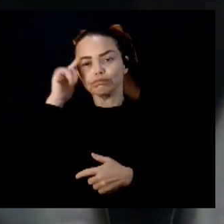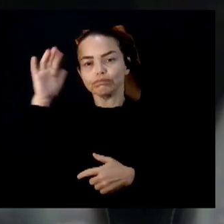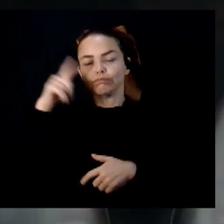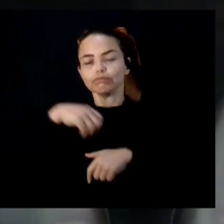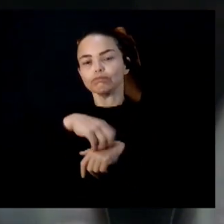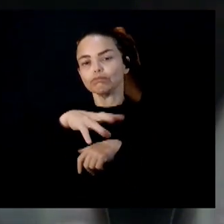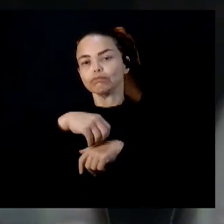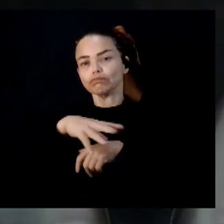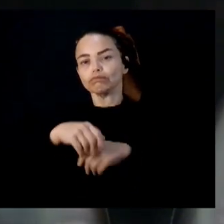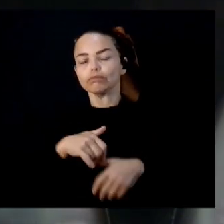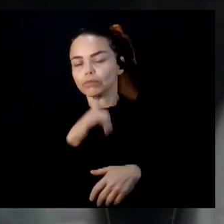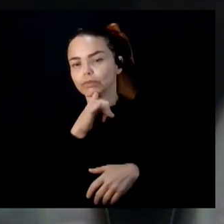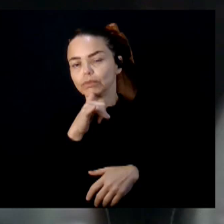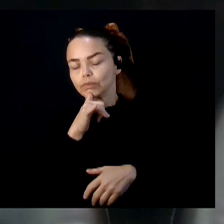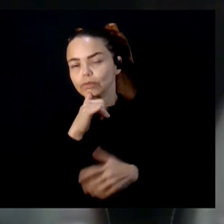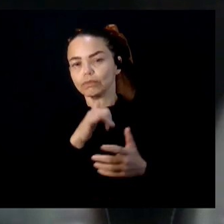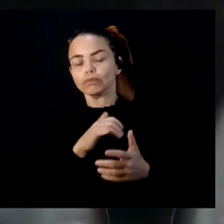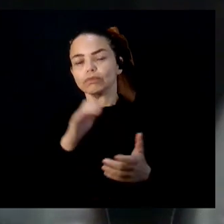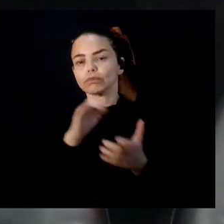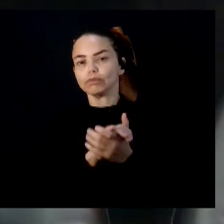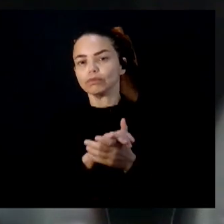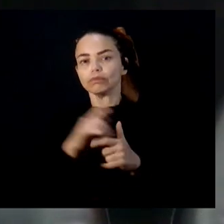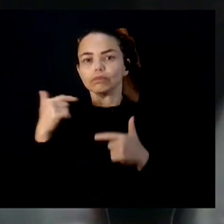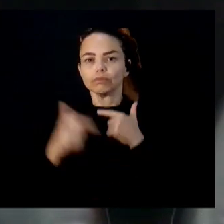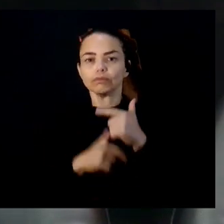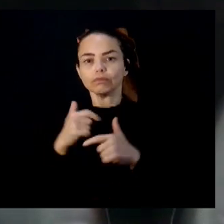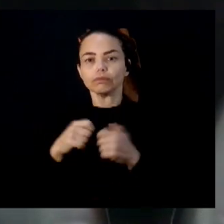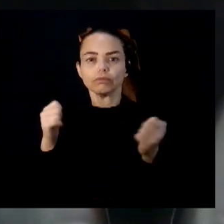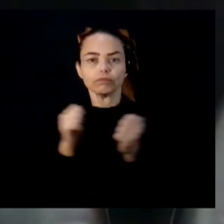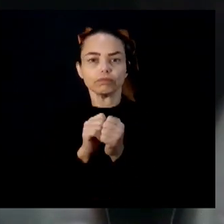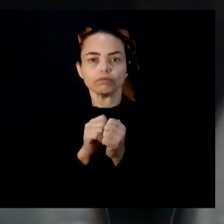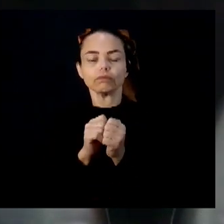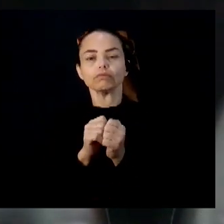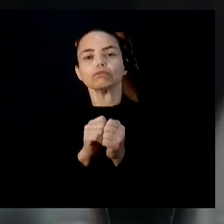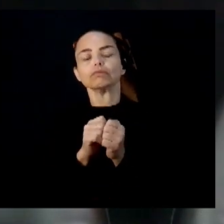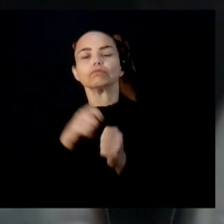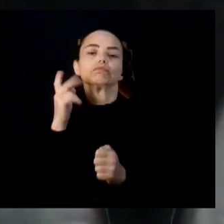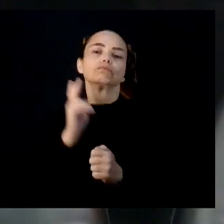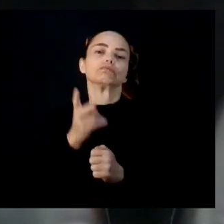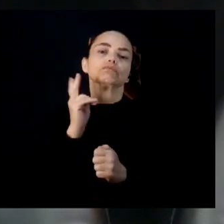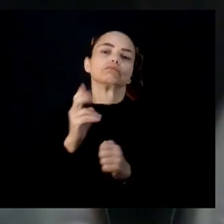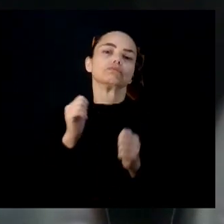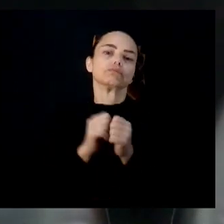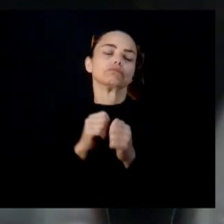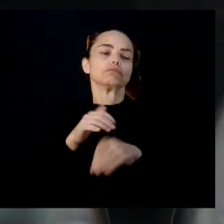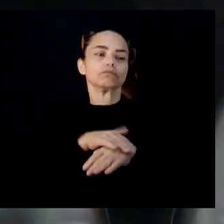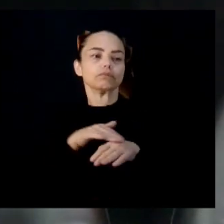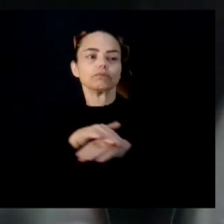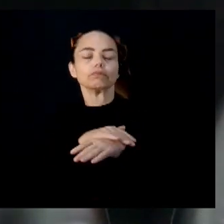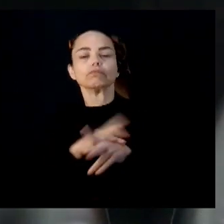exemplo, o casal que trabalha junto, não necessariamente precisa ficar o tempo todo junto, conversando sobre os mesmos